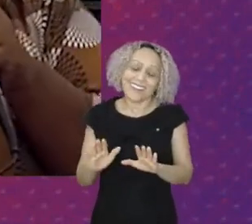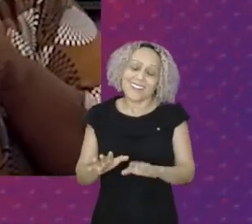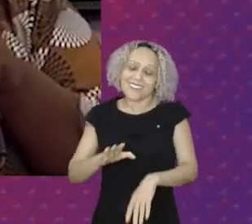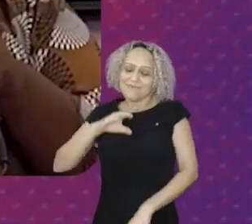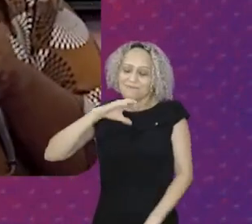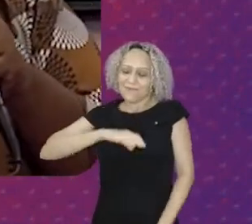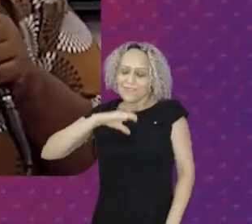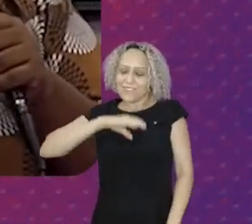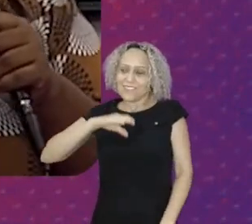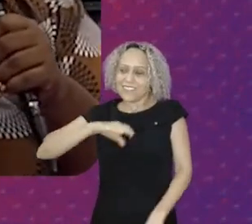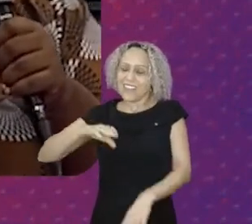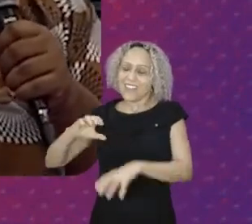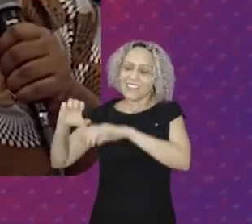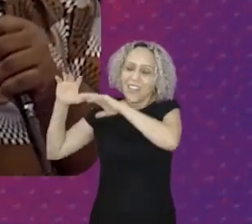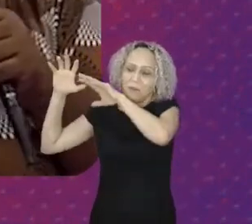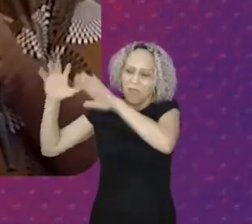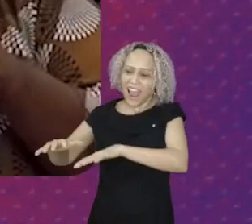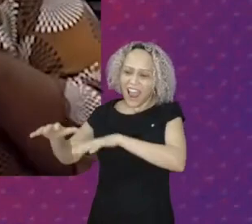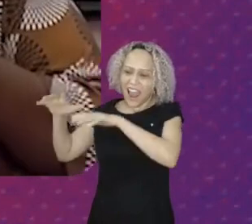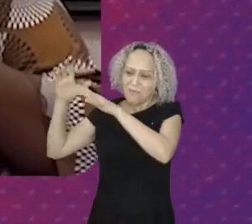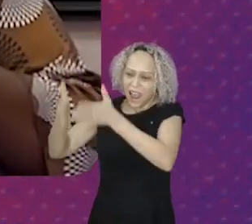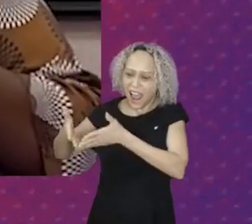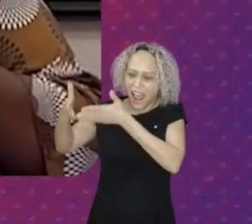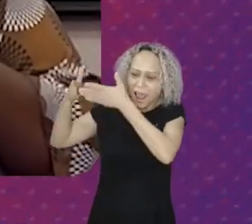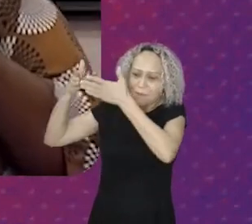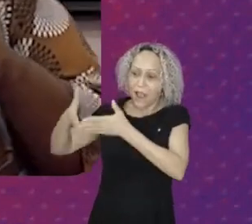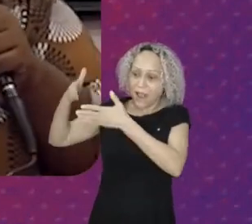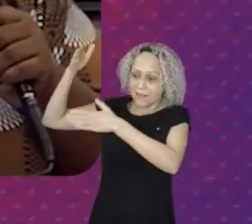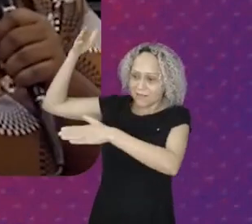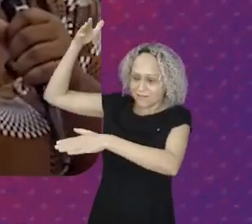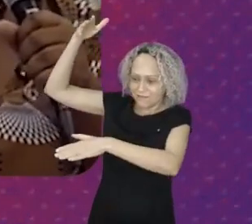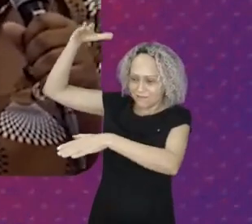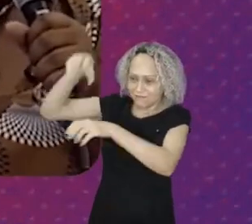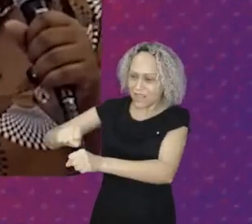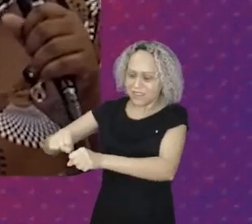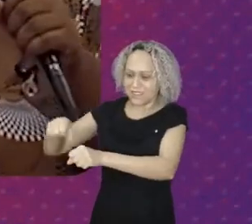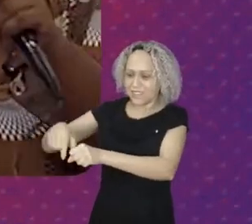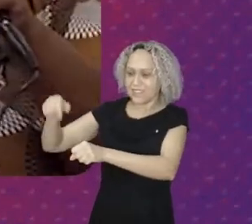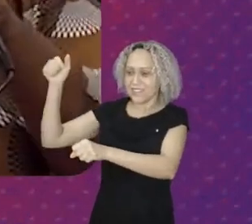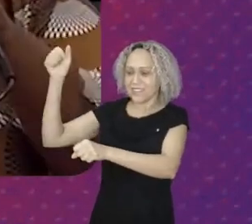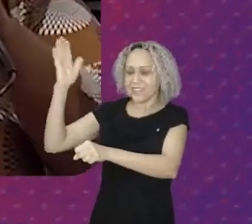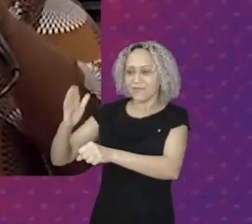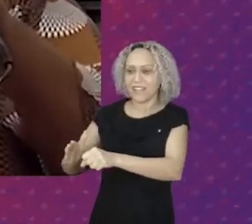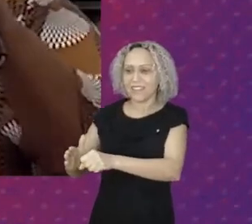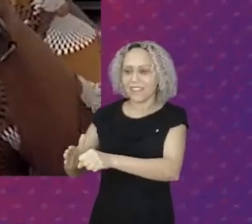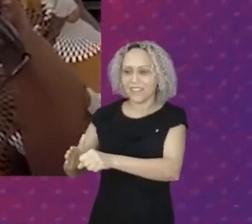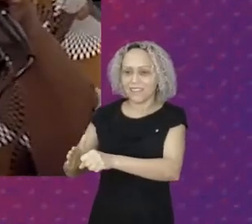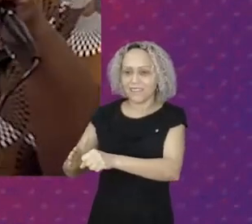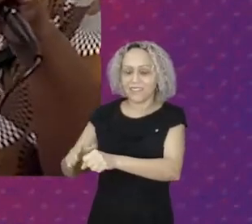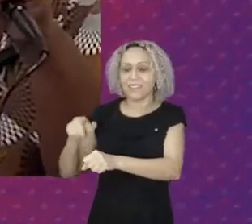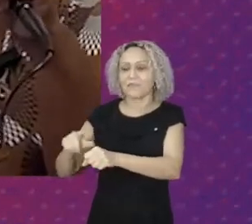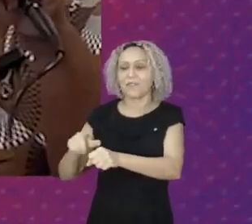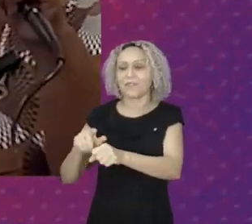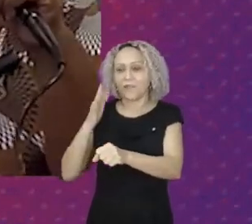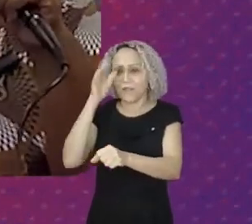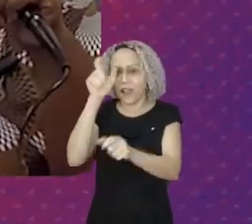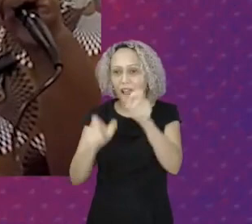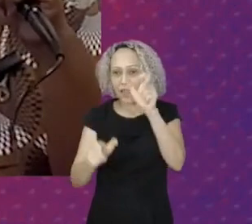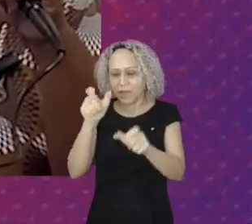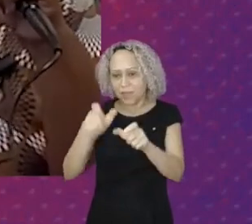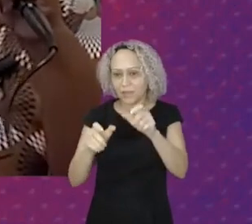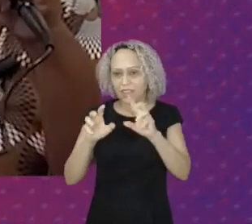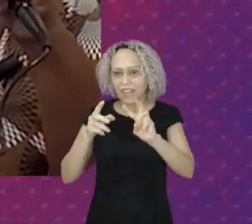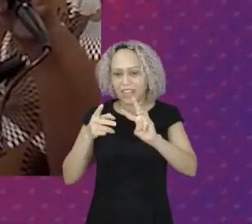negra na construção desse país, porque nós construímos, né, gente? Aqui, ó, nas nossas costas desse país, com o